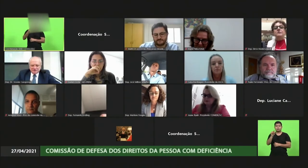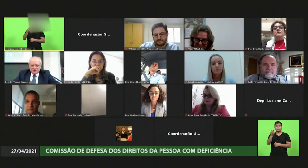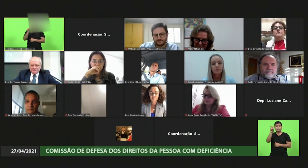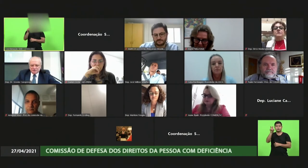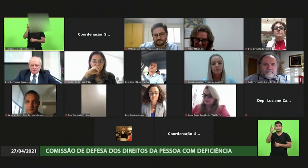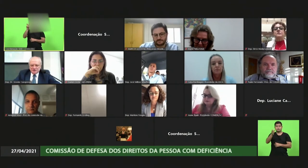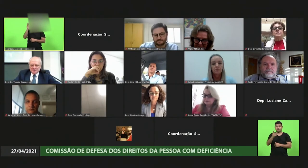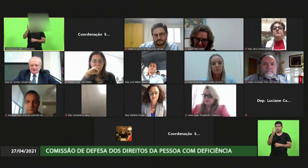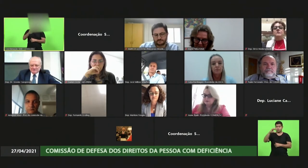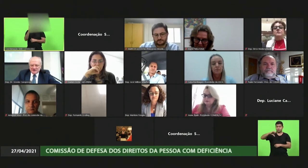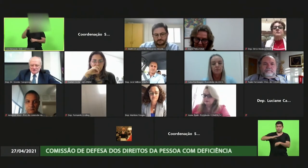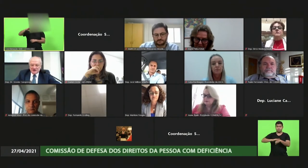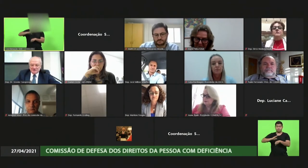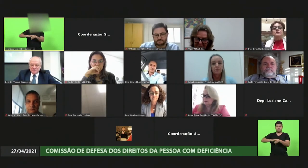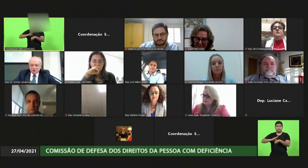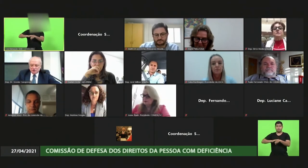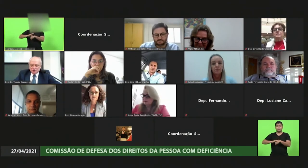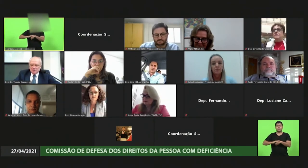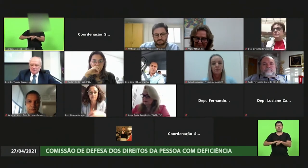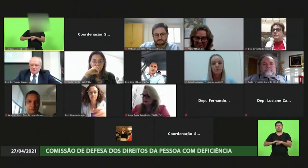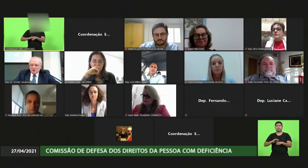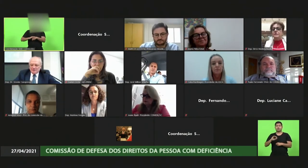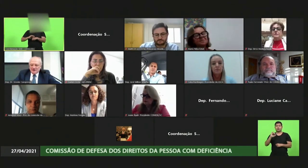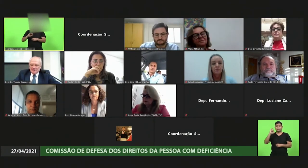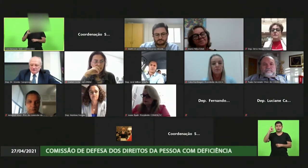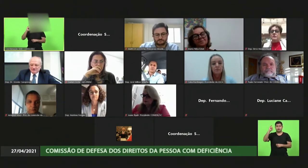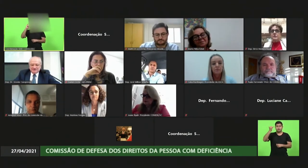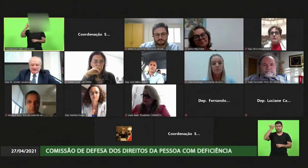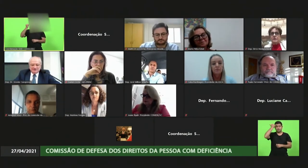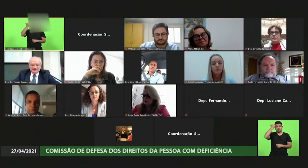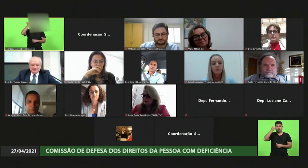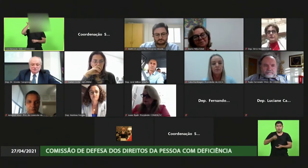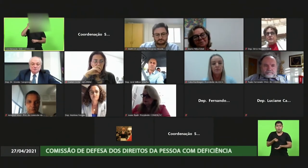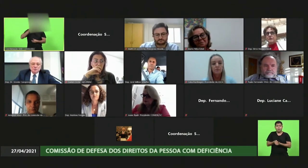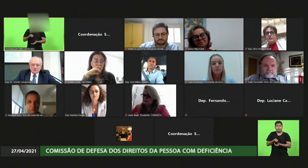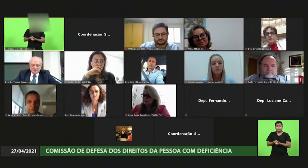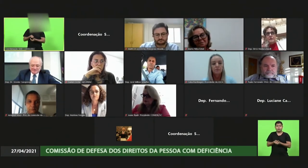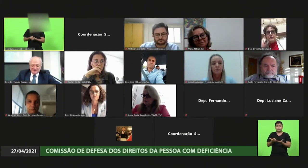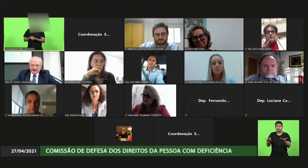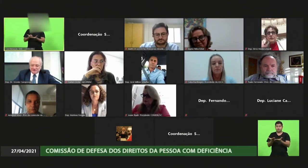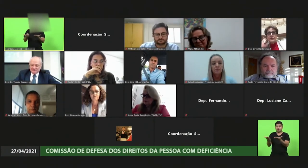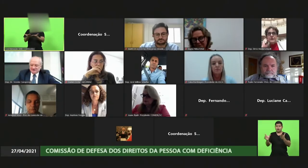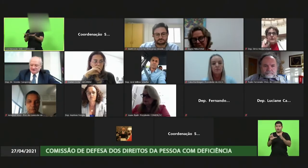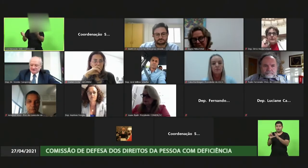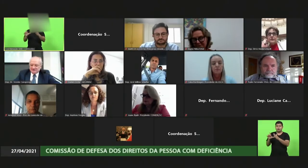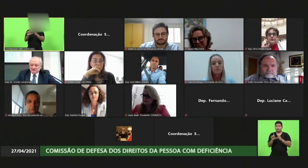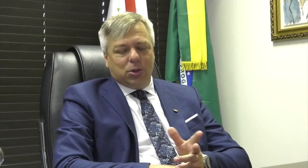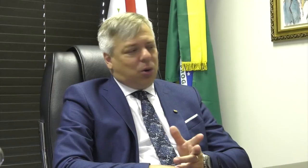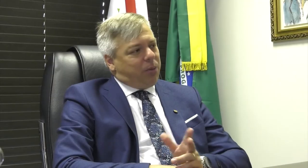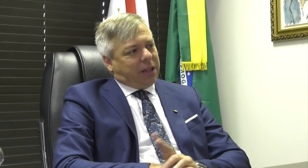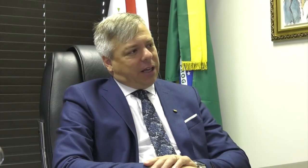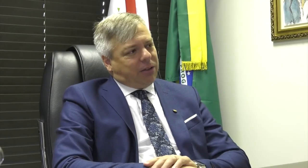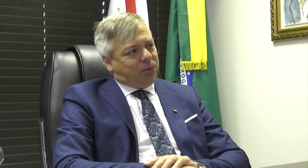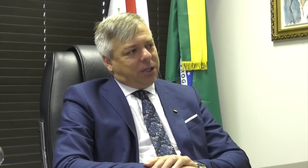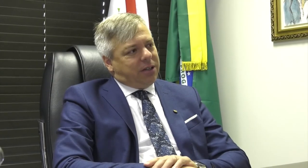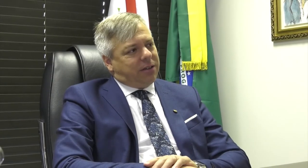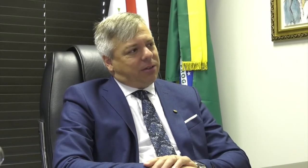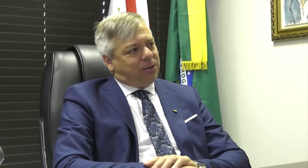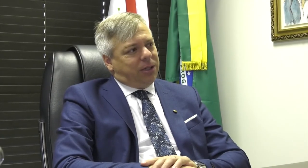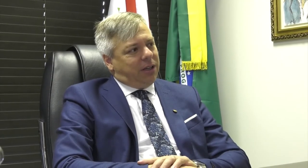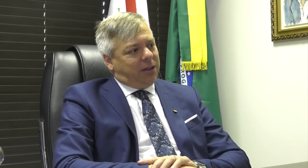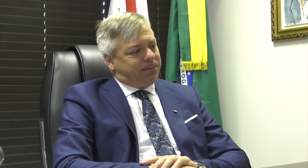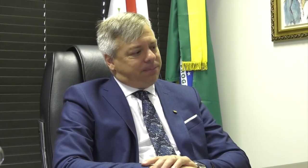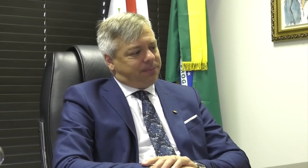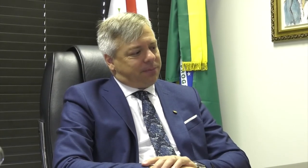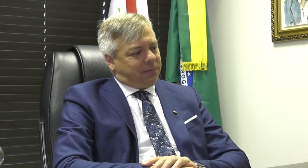destaco aqui vai procurar a Secretaria de Estado da Saúde e o governo do estado Para viabilizar a prioridade de vacinação como o projeto